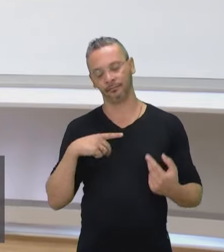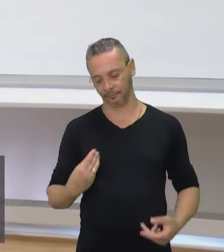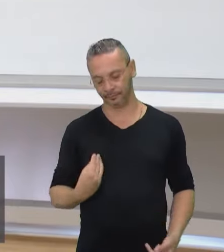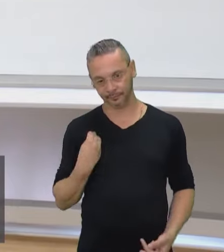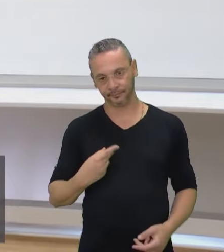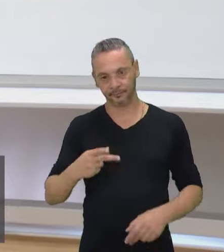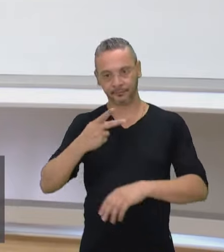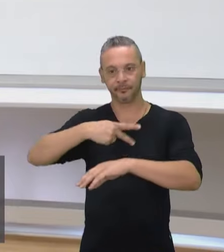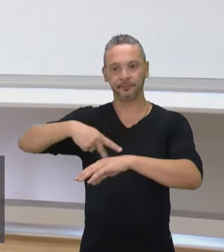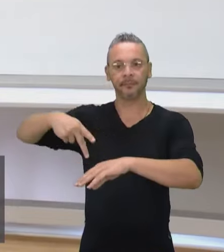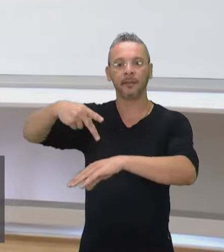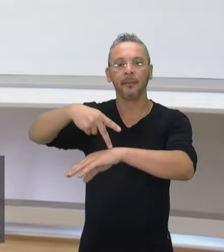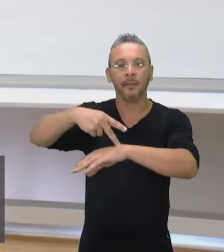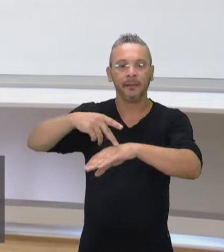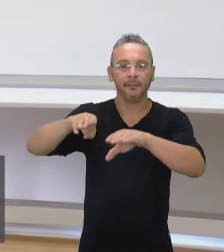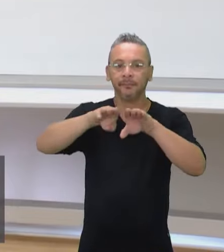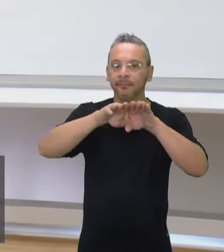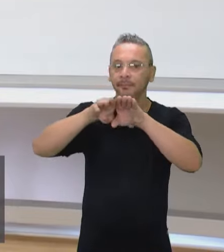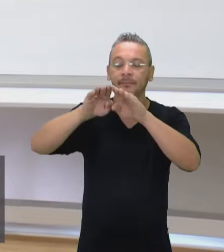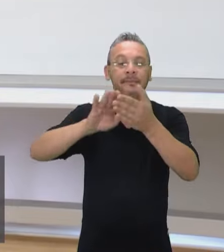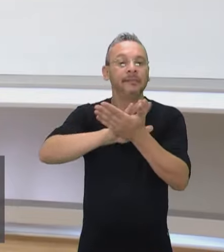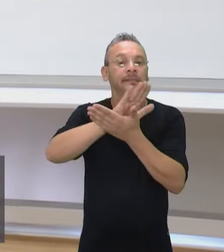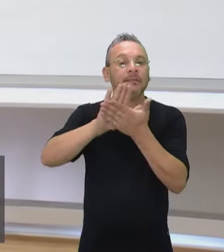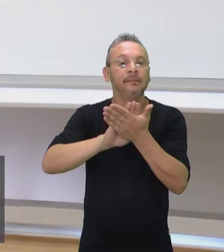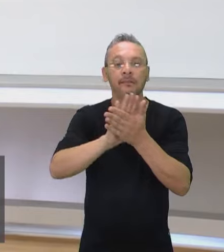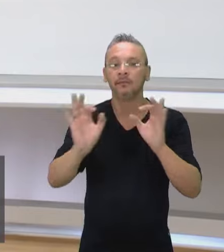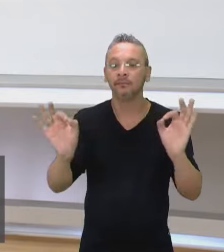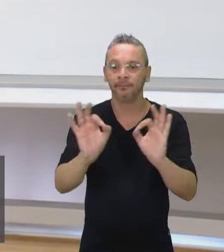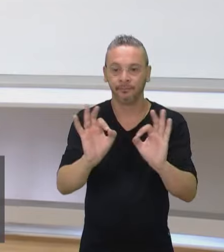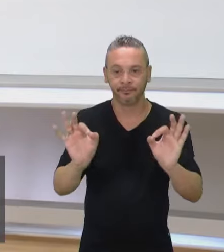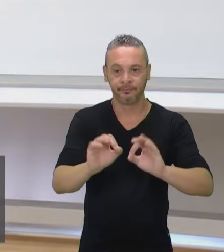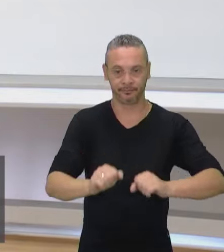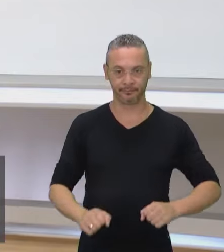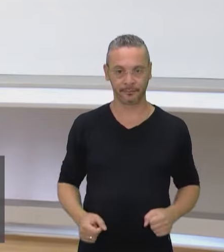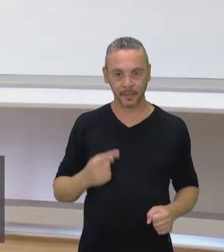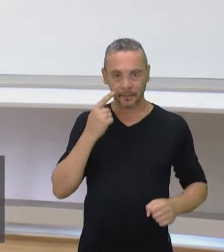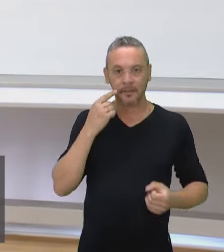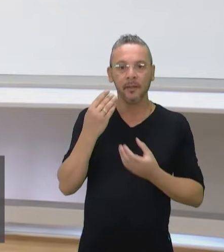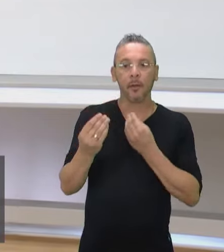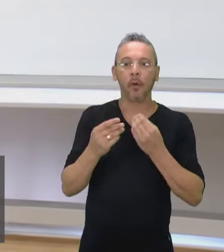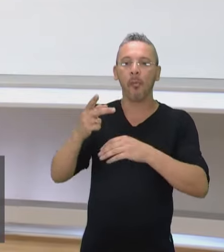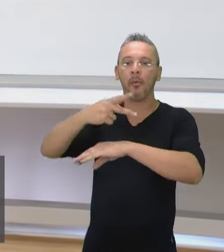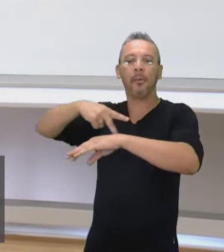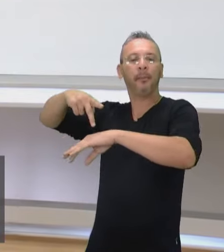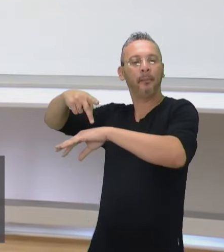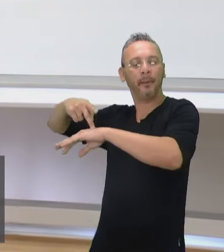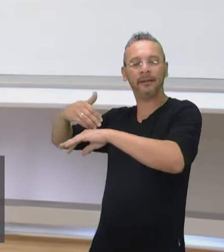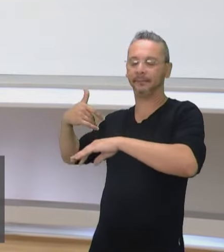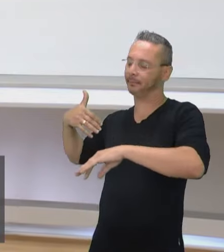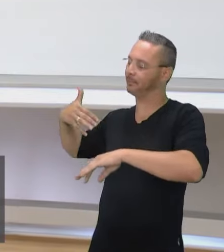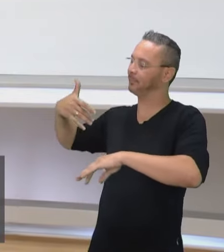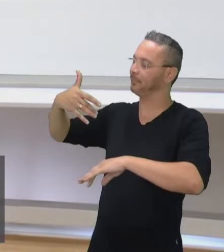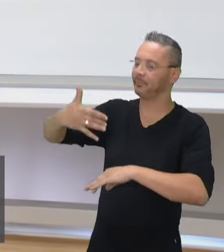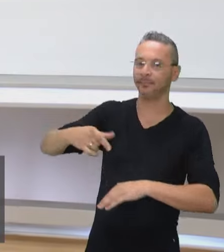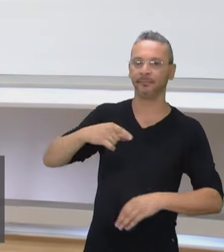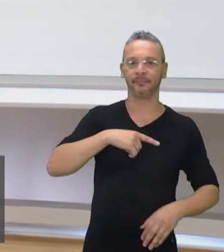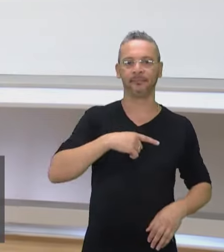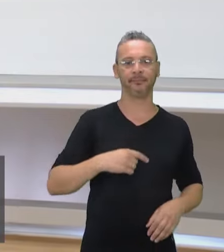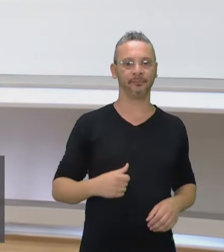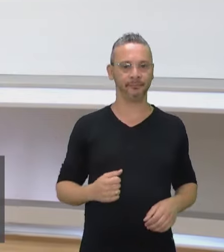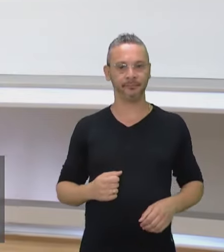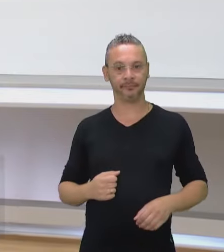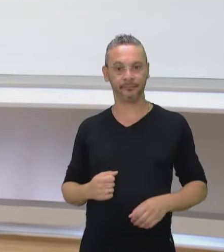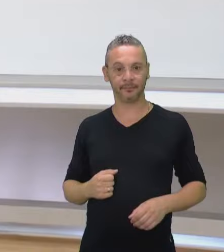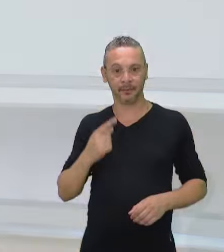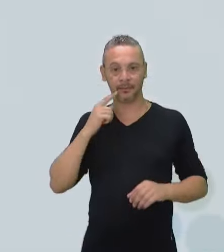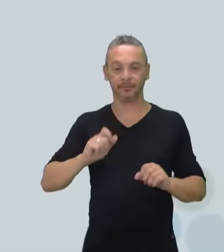num país menos desigual. A gente não sabe, a gente tem que ver porque o nosso país, há muito tempo, ele é desigual, né? Então, só vou